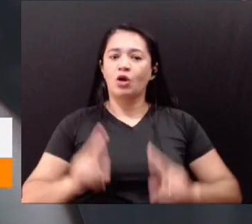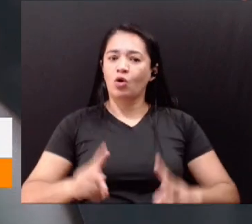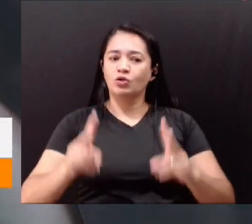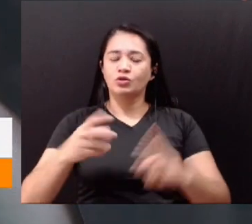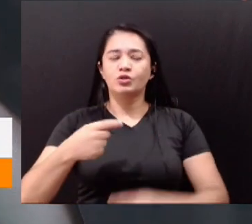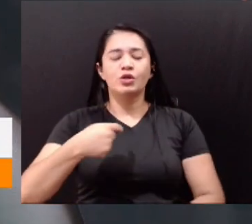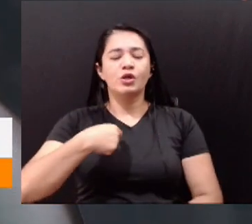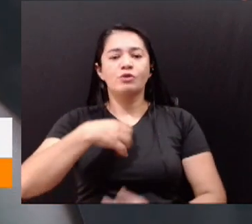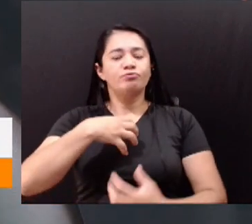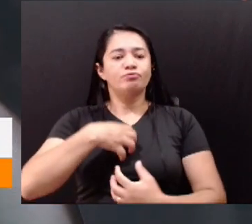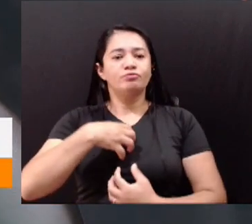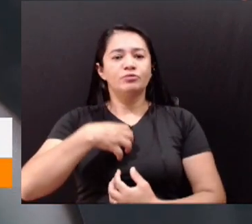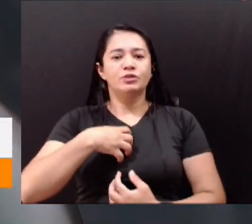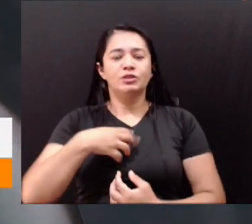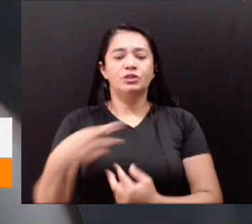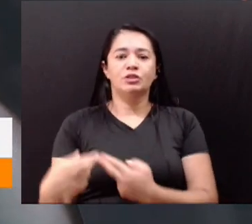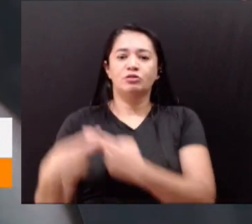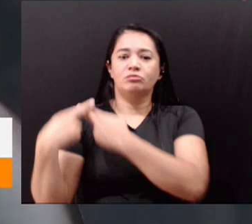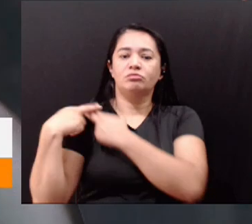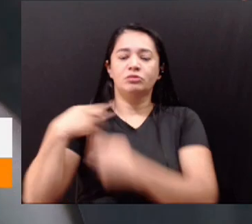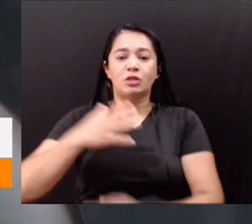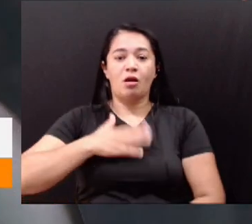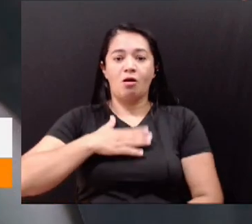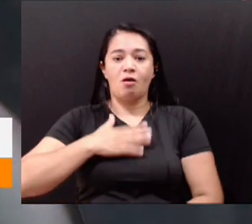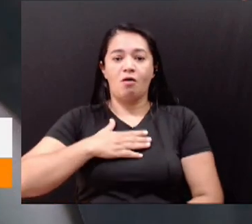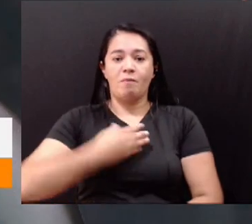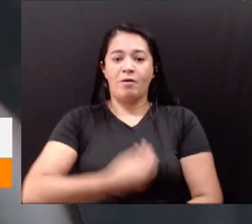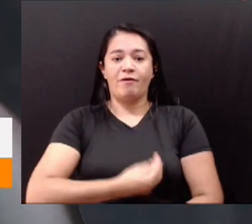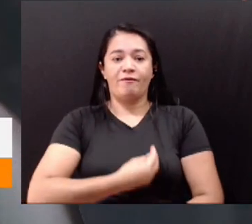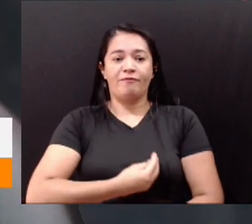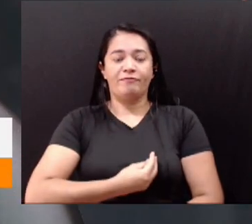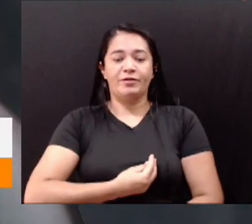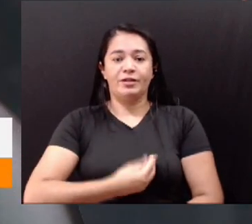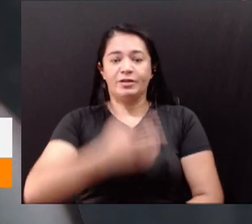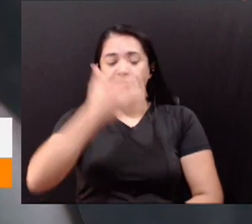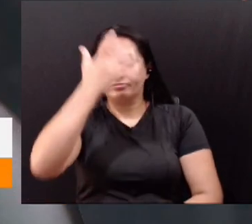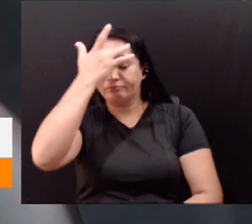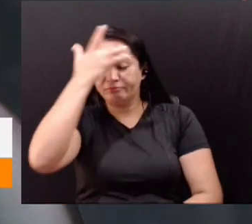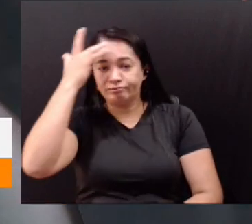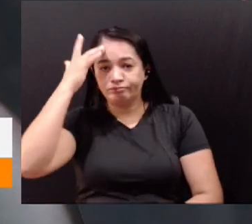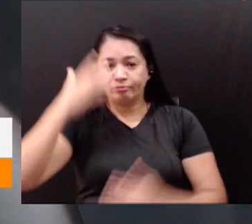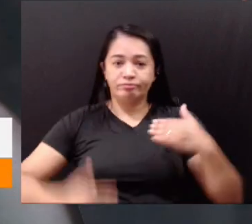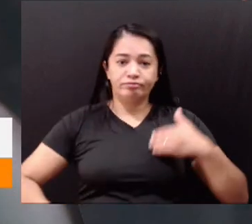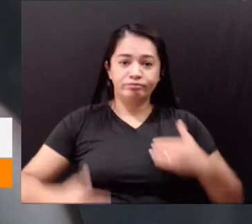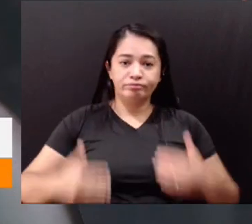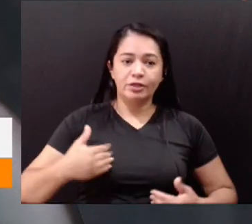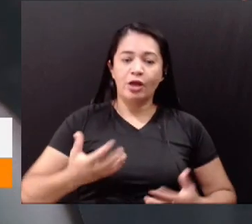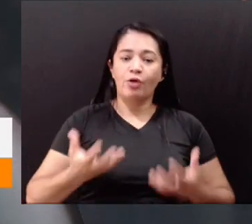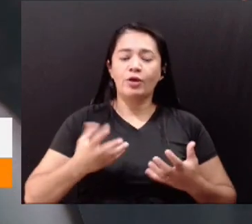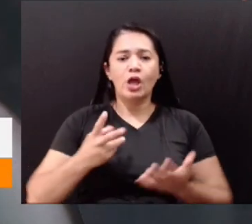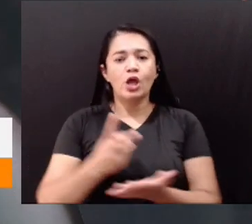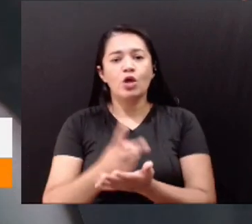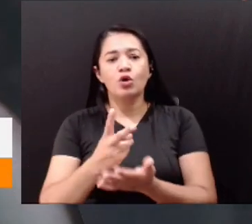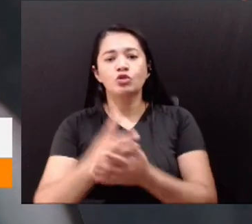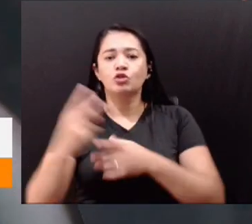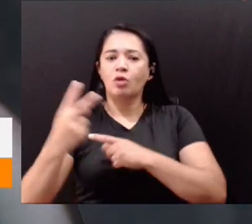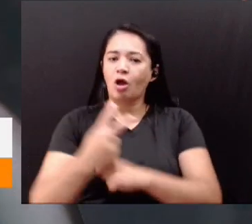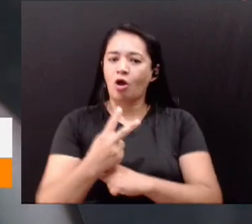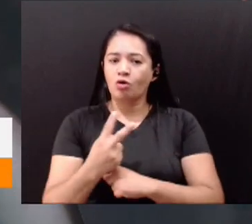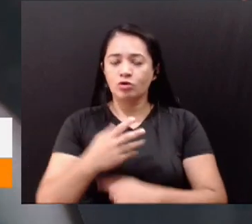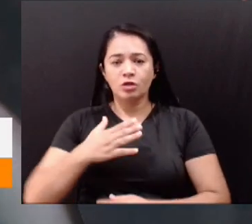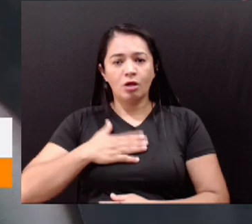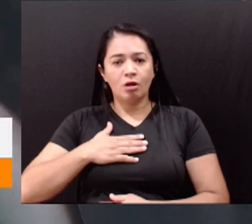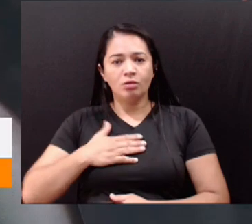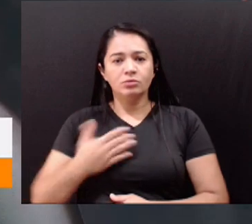dono de mim, das minhas funções mentais, físicas, quero continuar cuidando de mim mesmo e